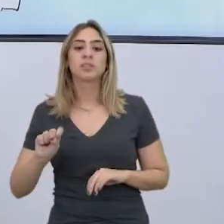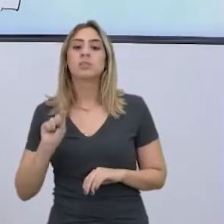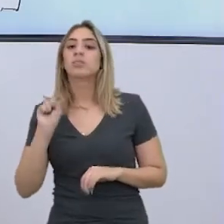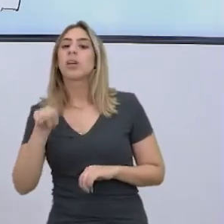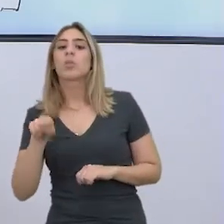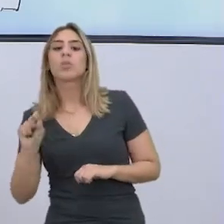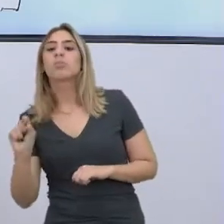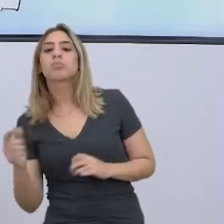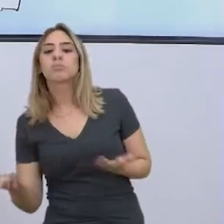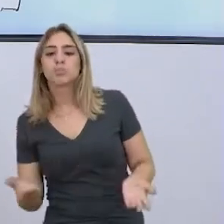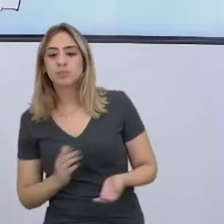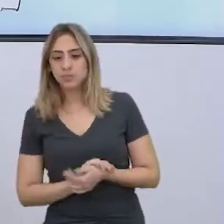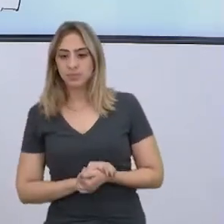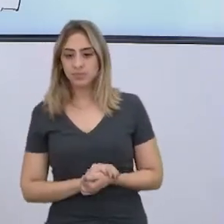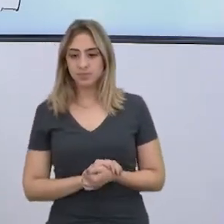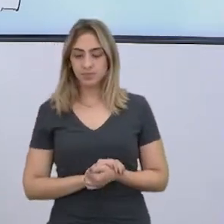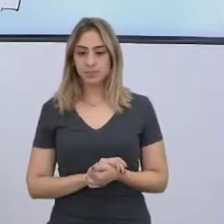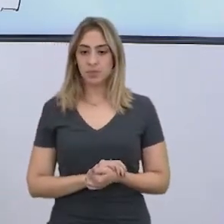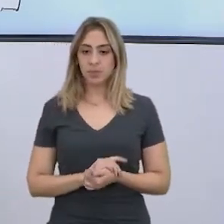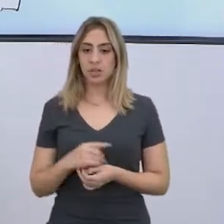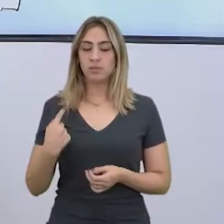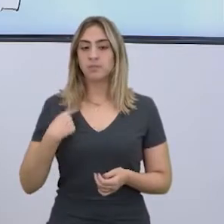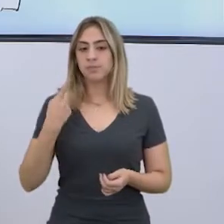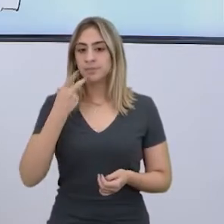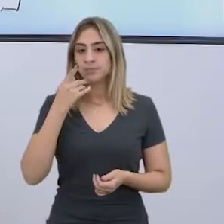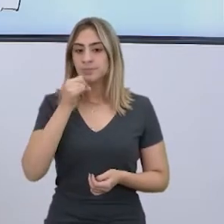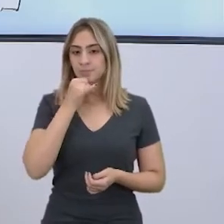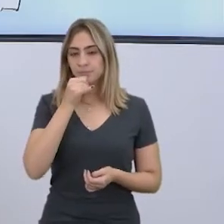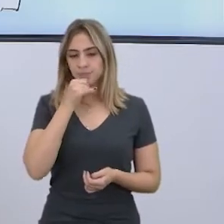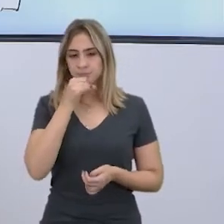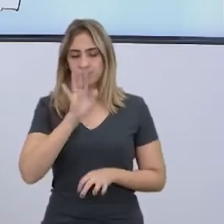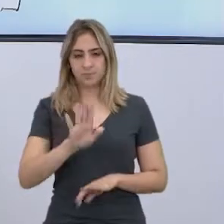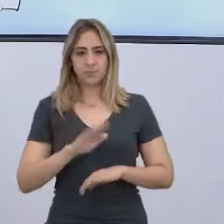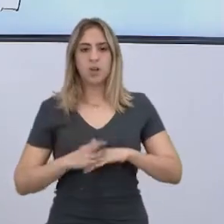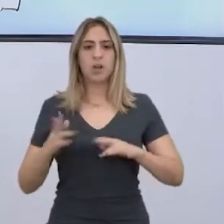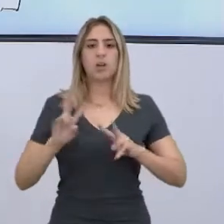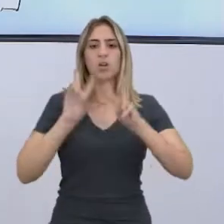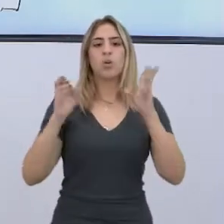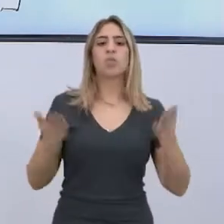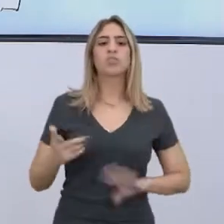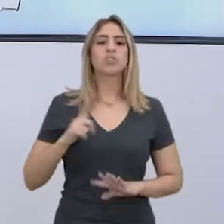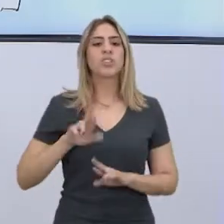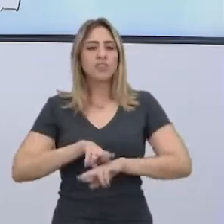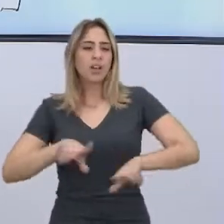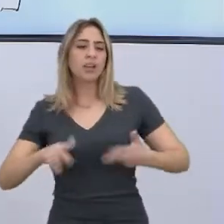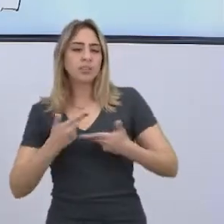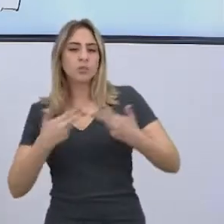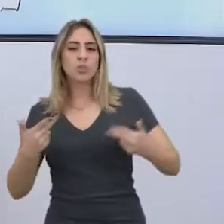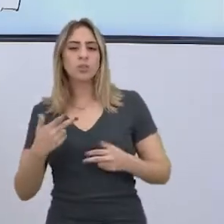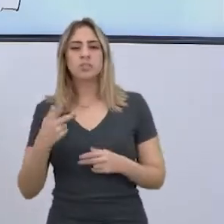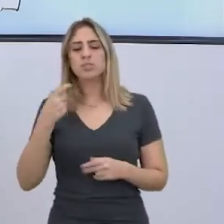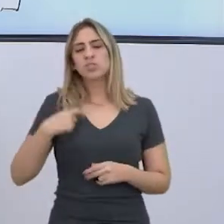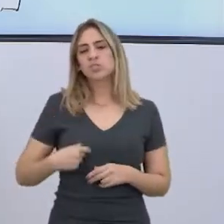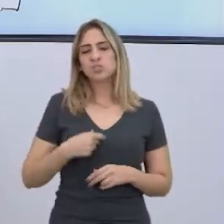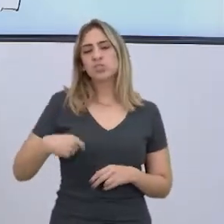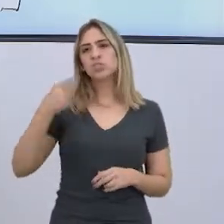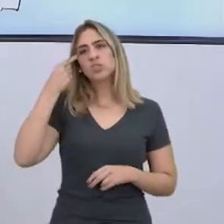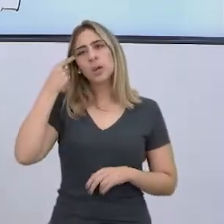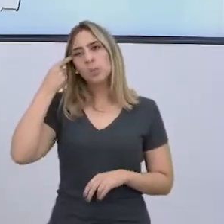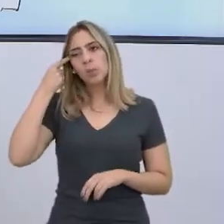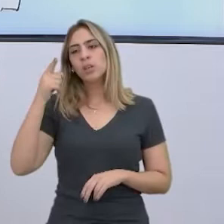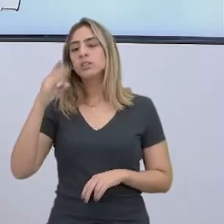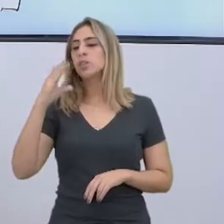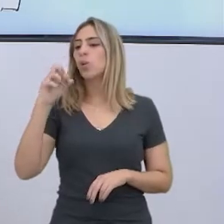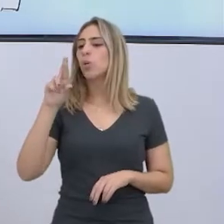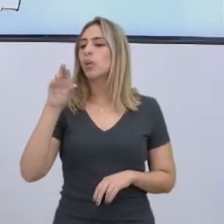quê? Quando a gente falou, por exemplo, sobre hoje a gente está tendo várias coisas coreanas que estão vindo para cá porque a gente está tendo